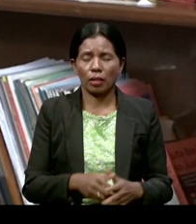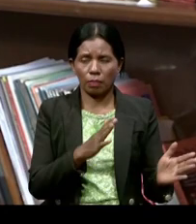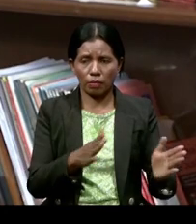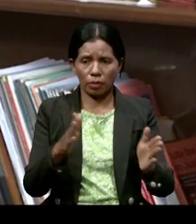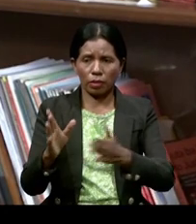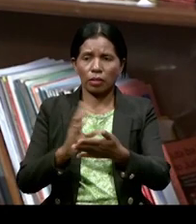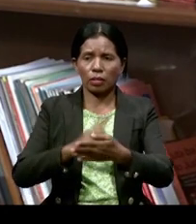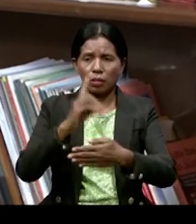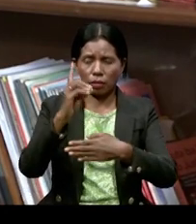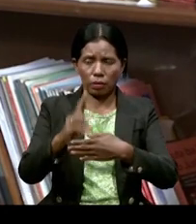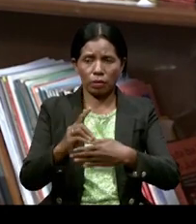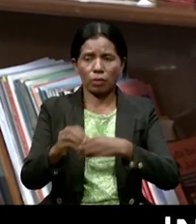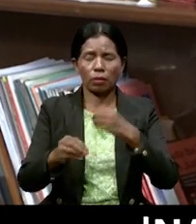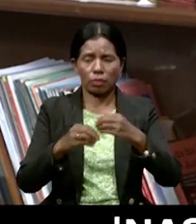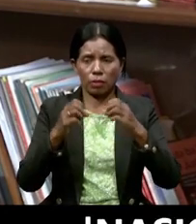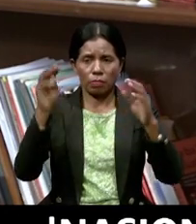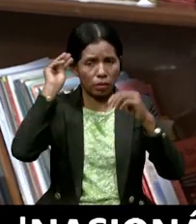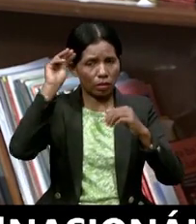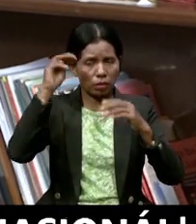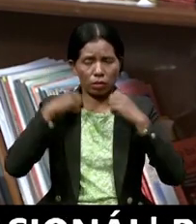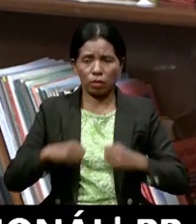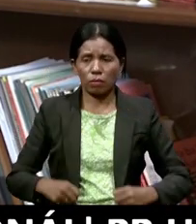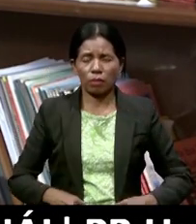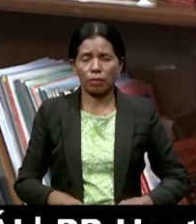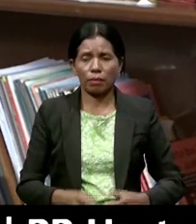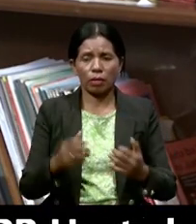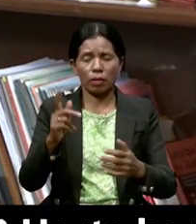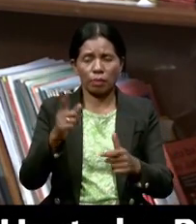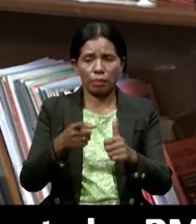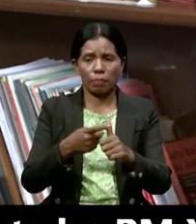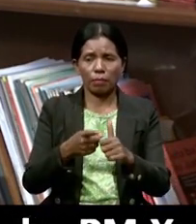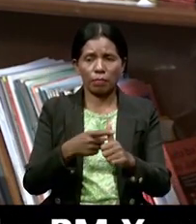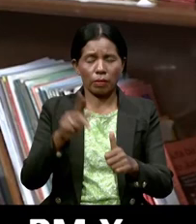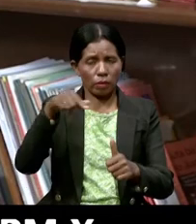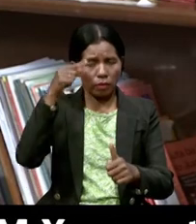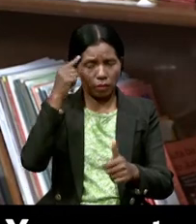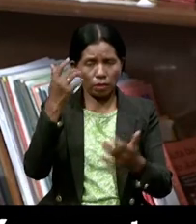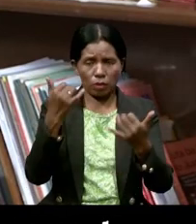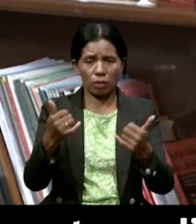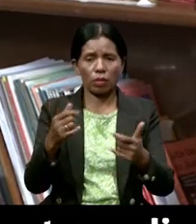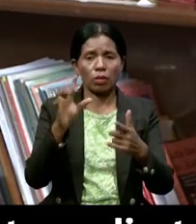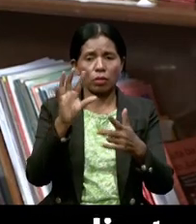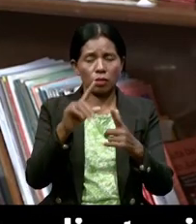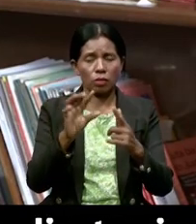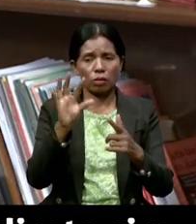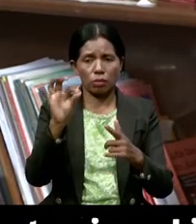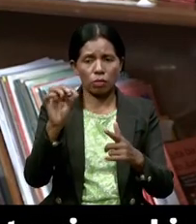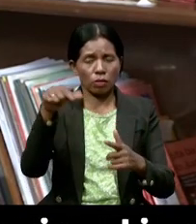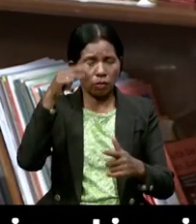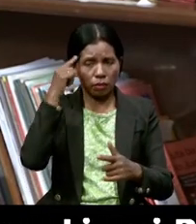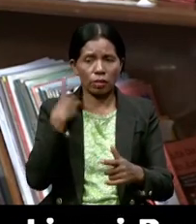de desenvolvimento do setor de saúde. Agora, primeiro governo, mais agora, e no governo, e até que